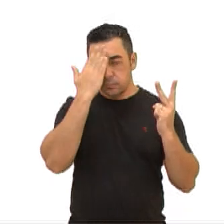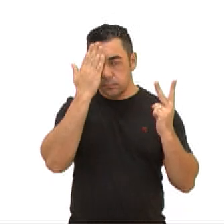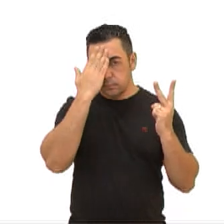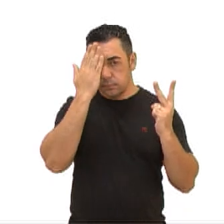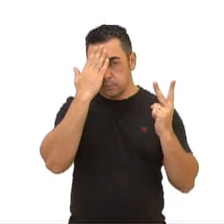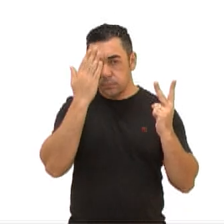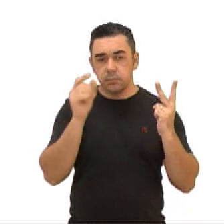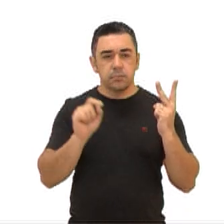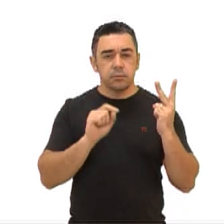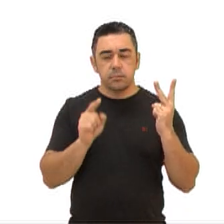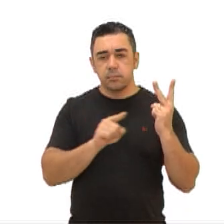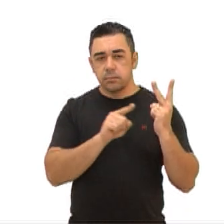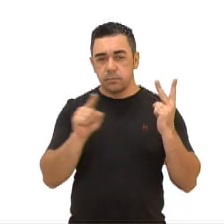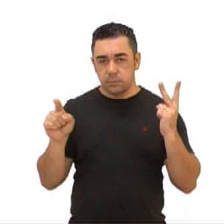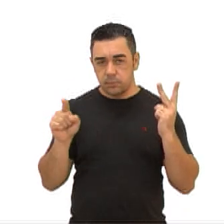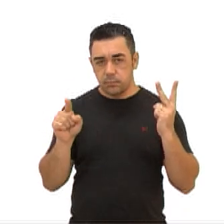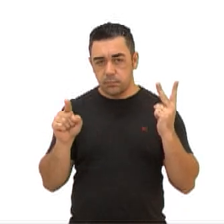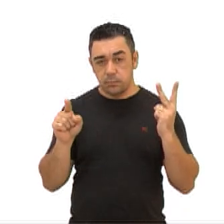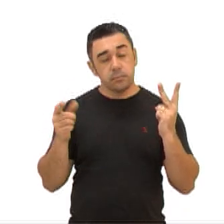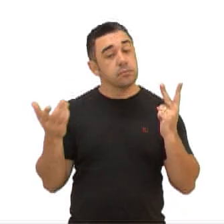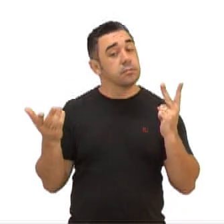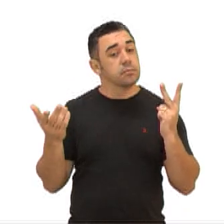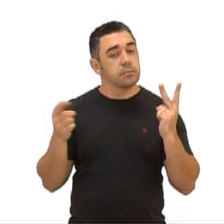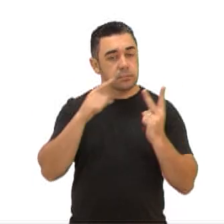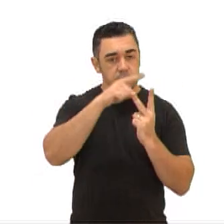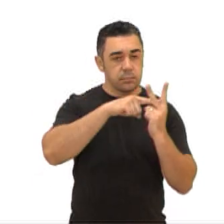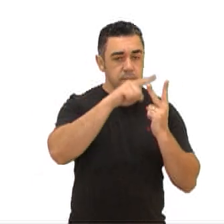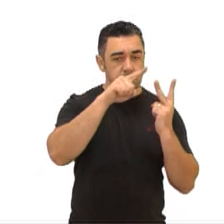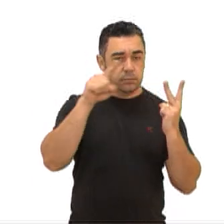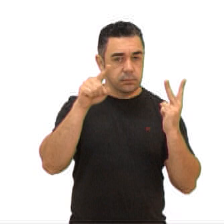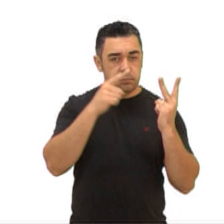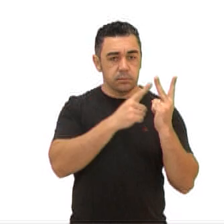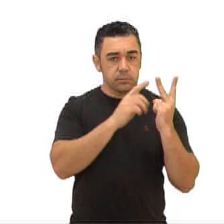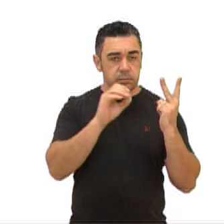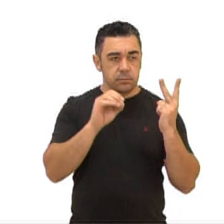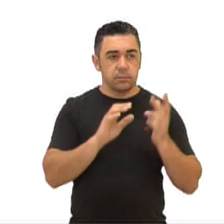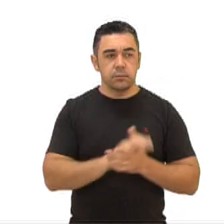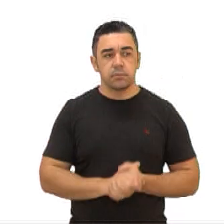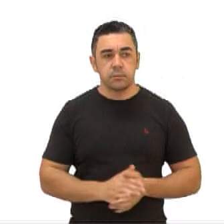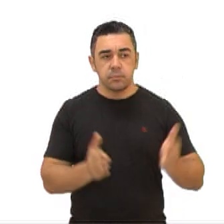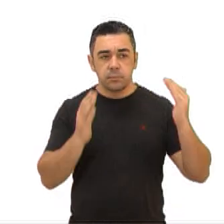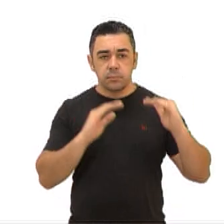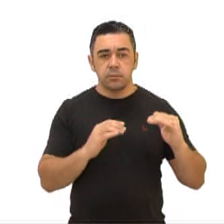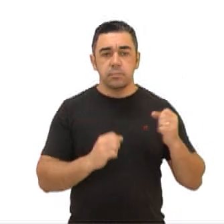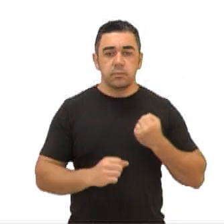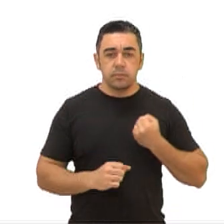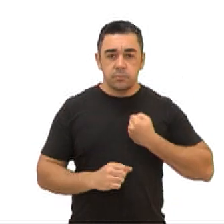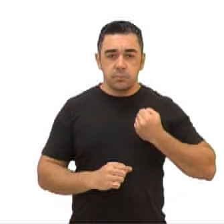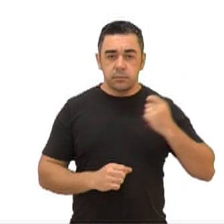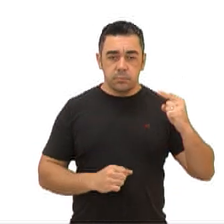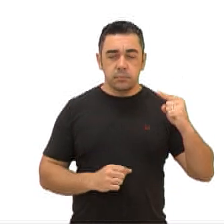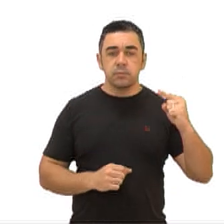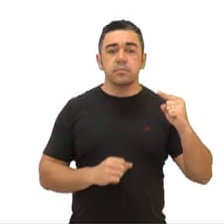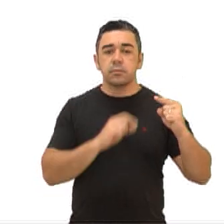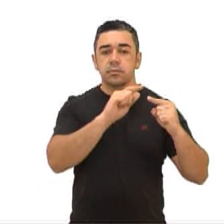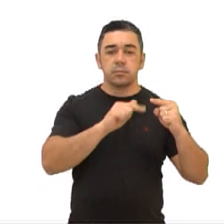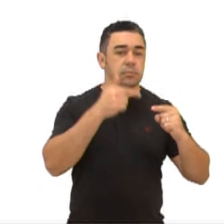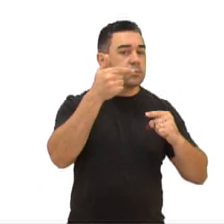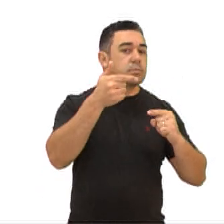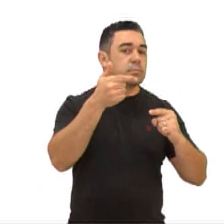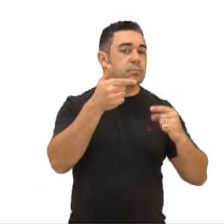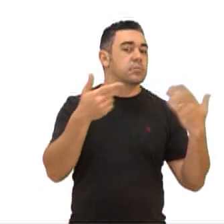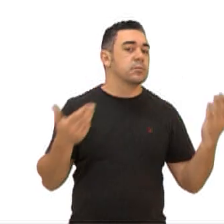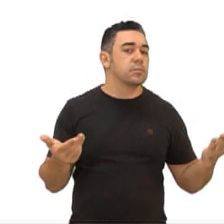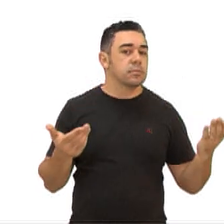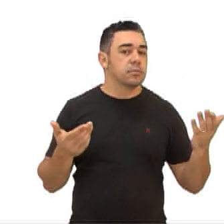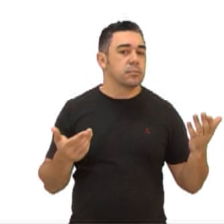saber qual é o valor da raiz quadrada de 100 e um número elevado ao quadrado. Então, aqui, ele